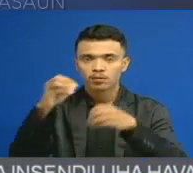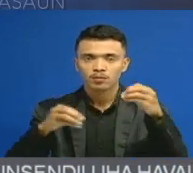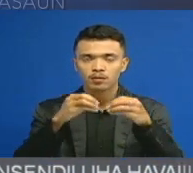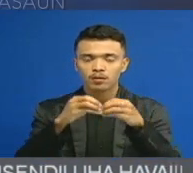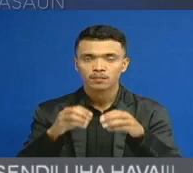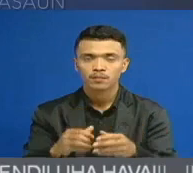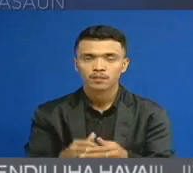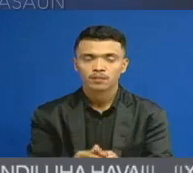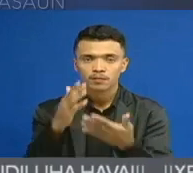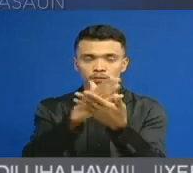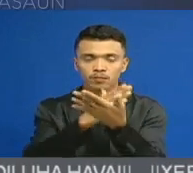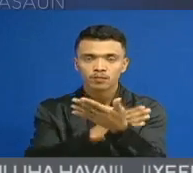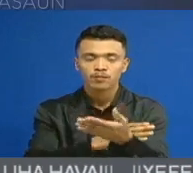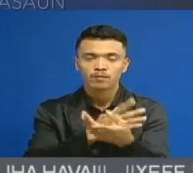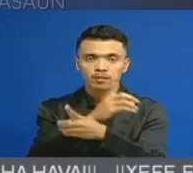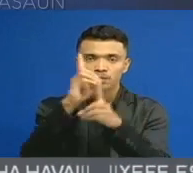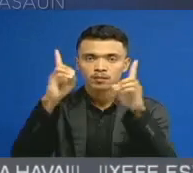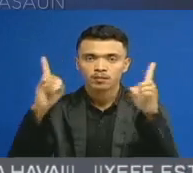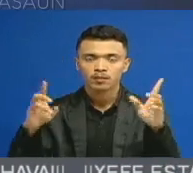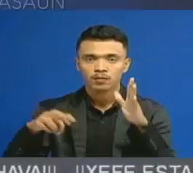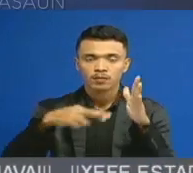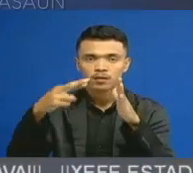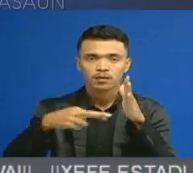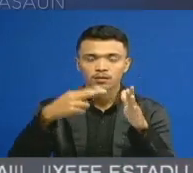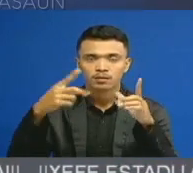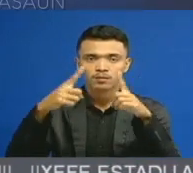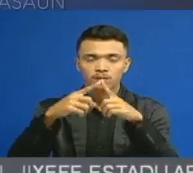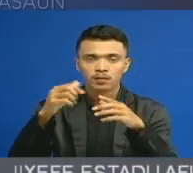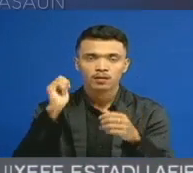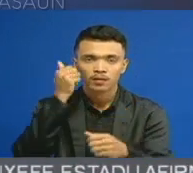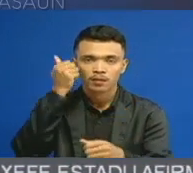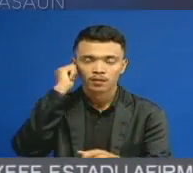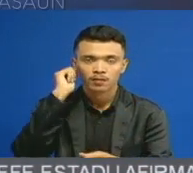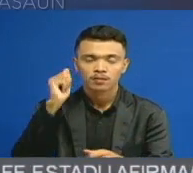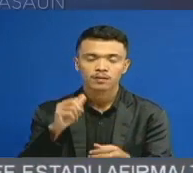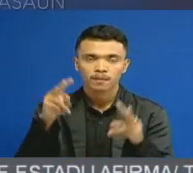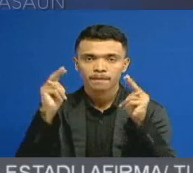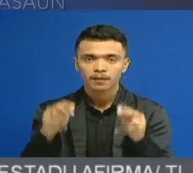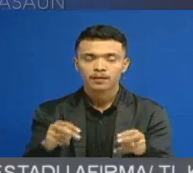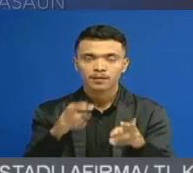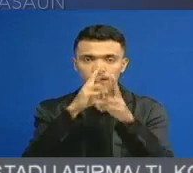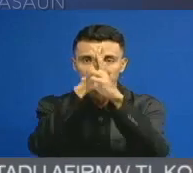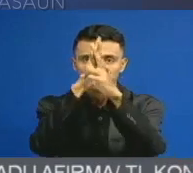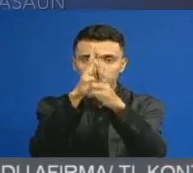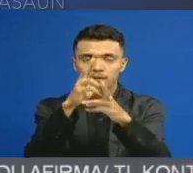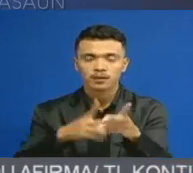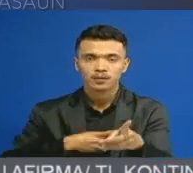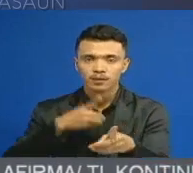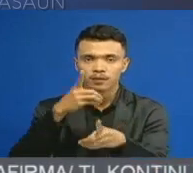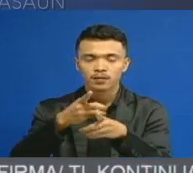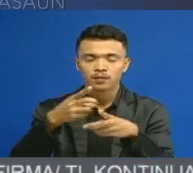o Isão promove a democracia. Nem critérios ir a base em outro, que a nação ir a nação membro tem que ser respeita direitos